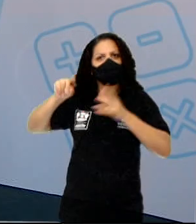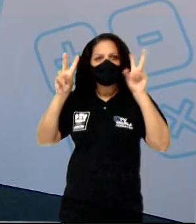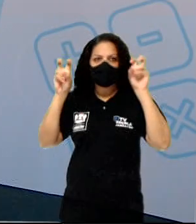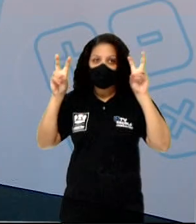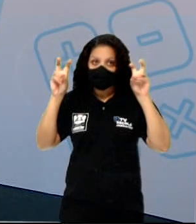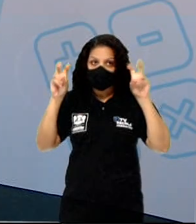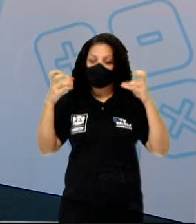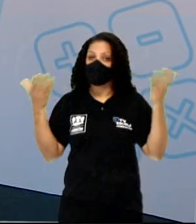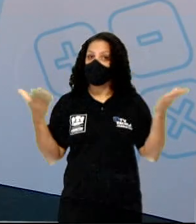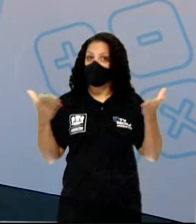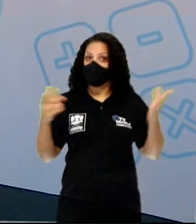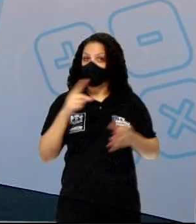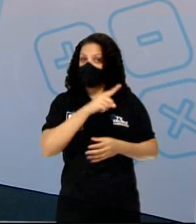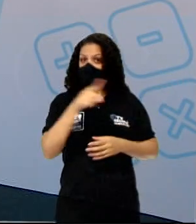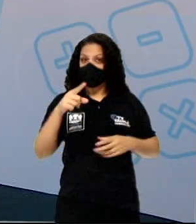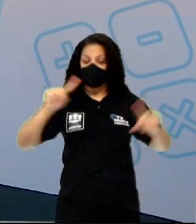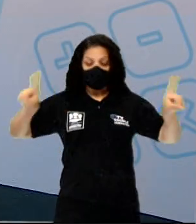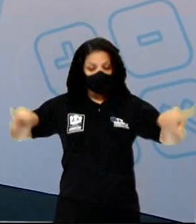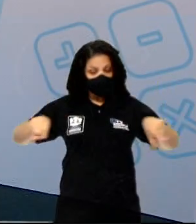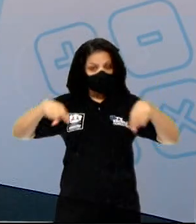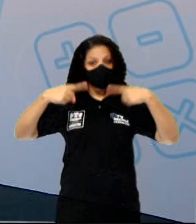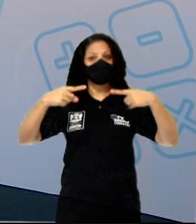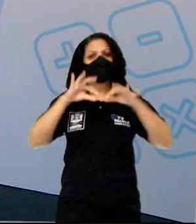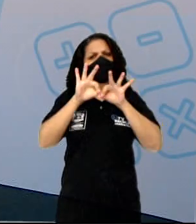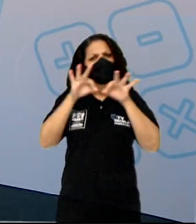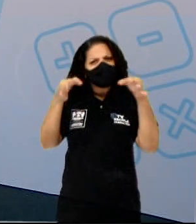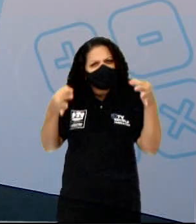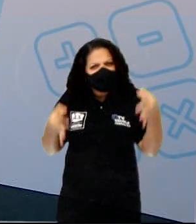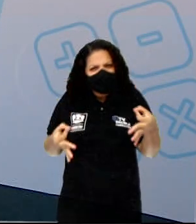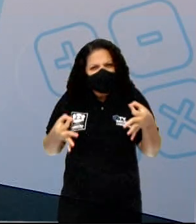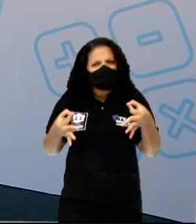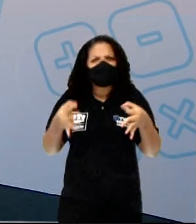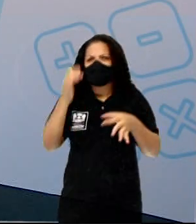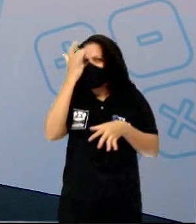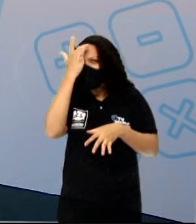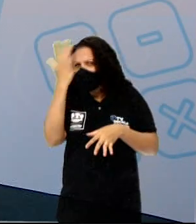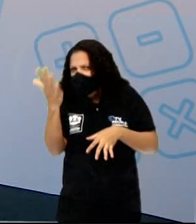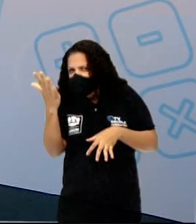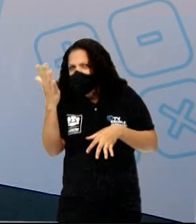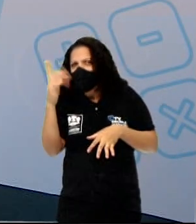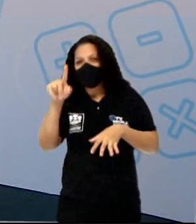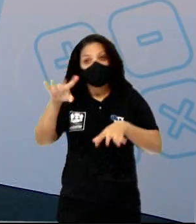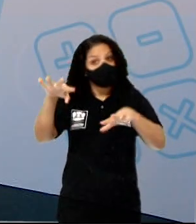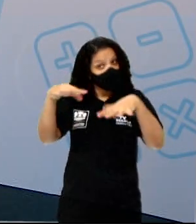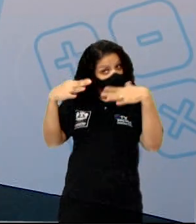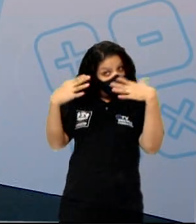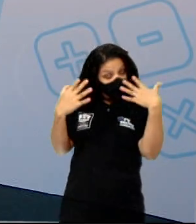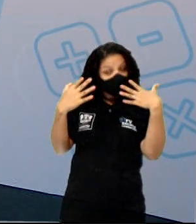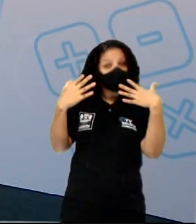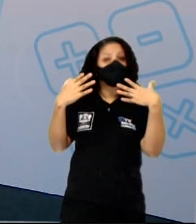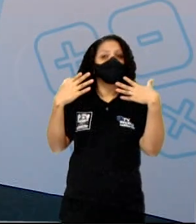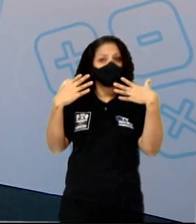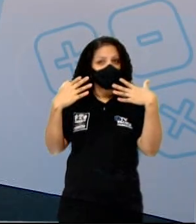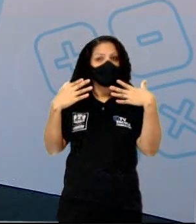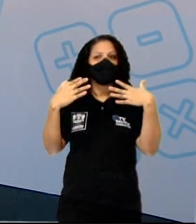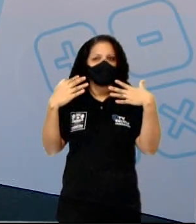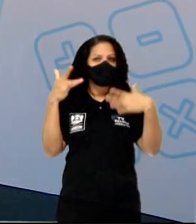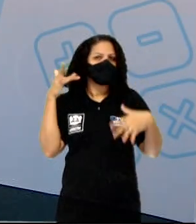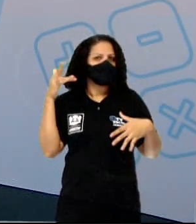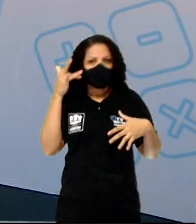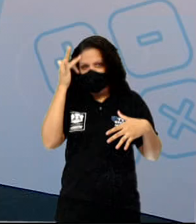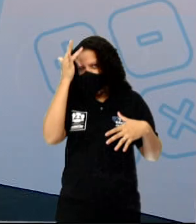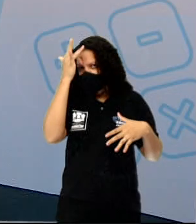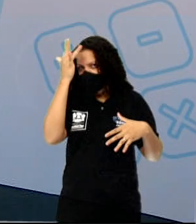vocês agora um desafio muito simples, muito fácil. Quem prestou atenção na minha aula, vai, melzinho na chupeta para